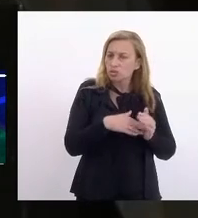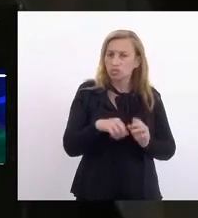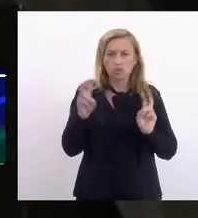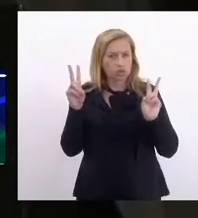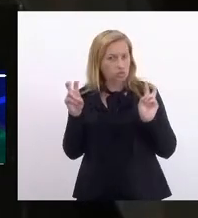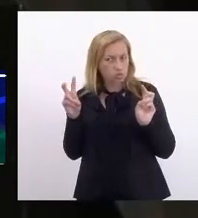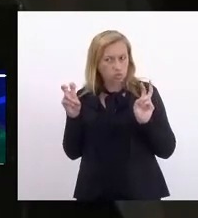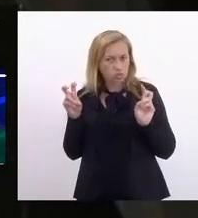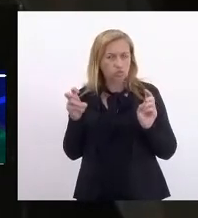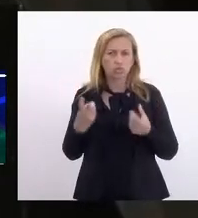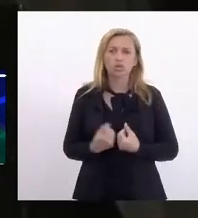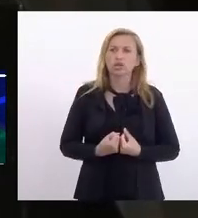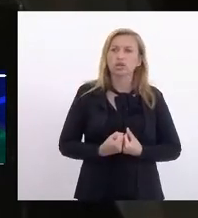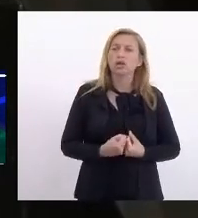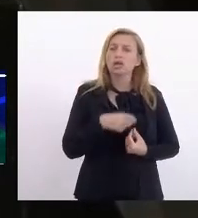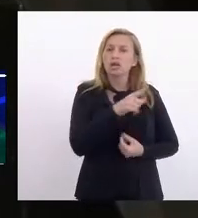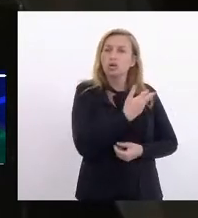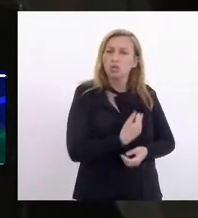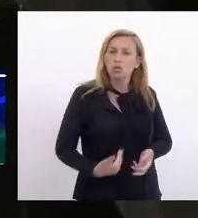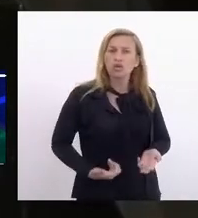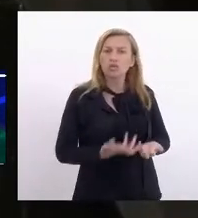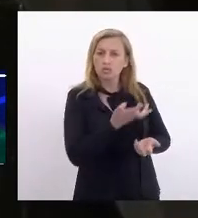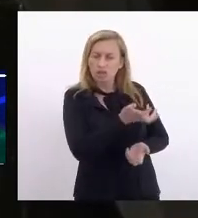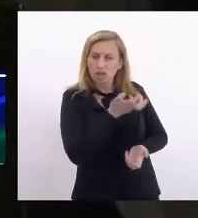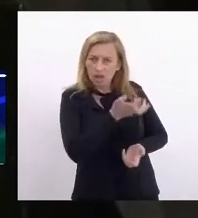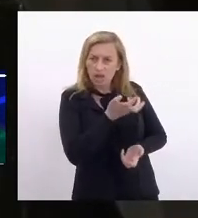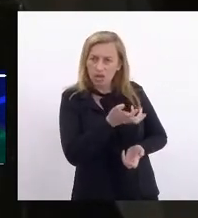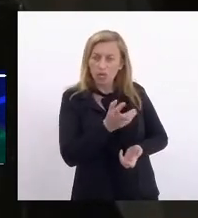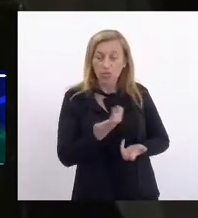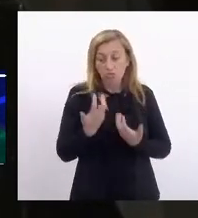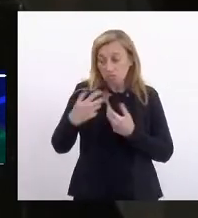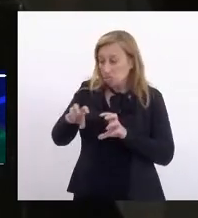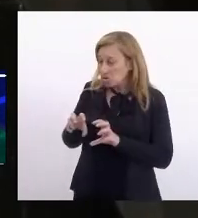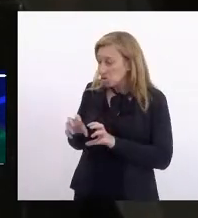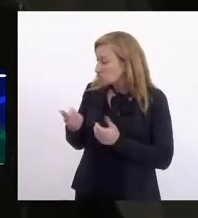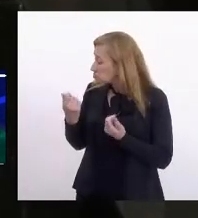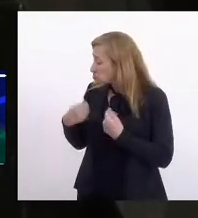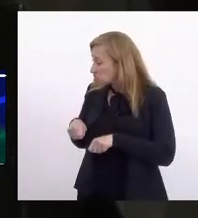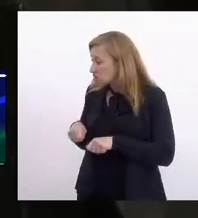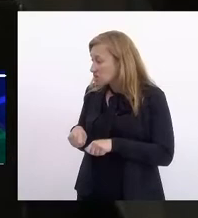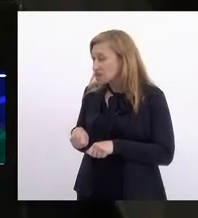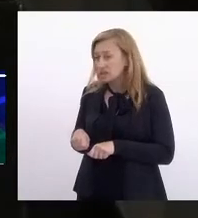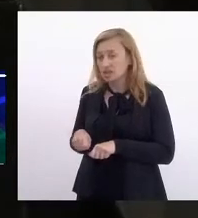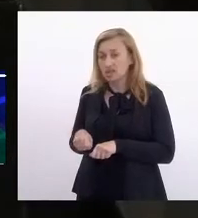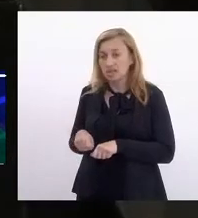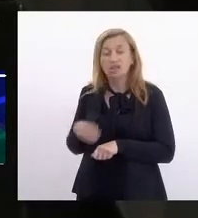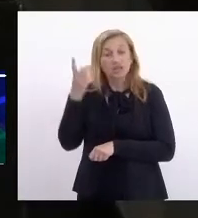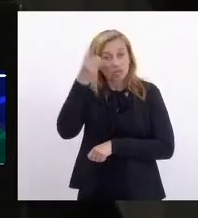situações? Só para aquelas que o governo quer? Quando o governo não quer, não precisa levar isso em conta,